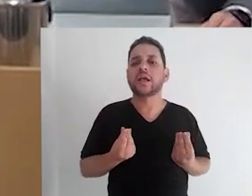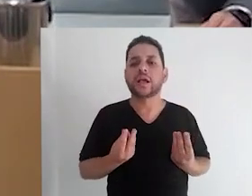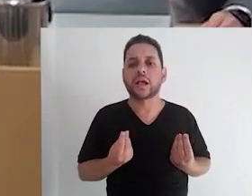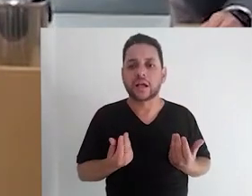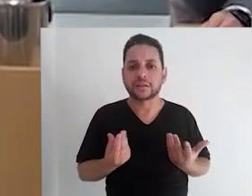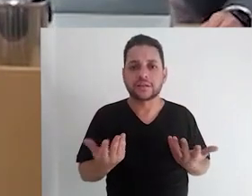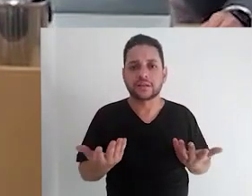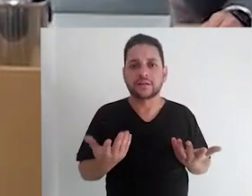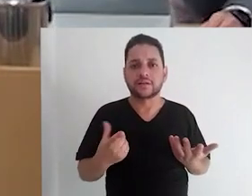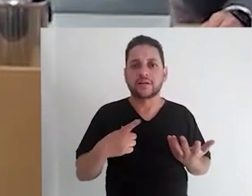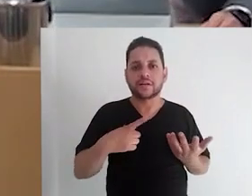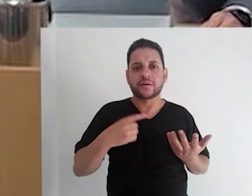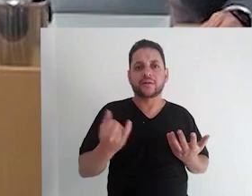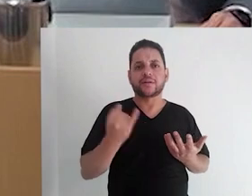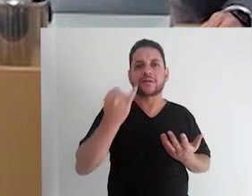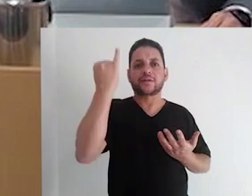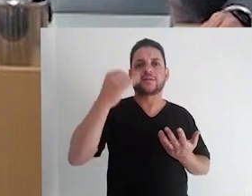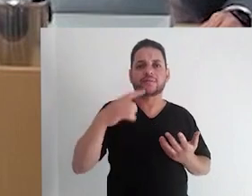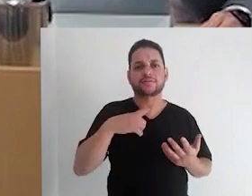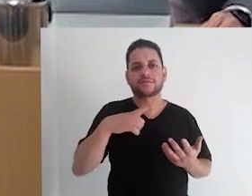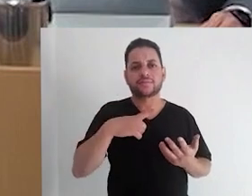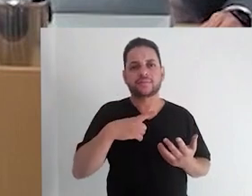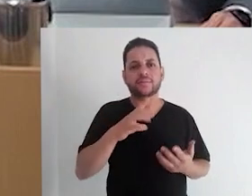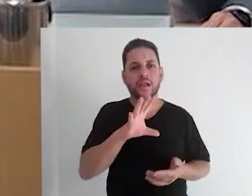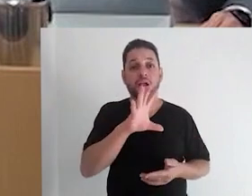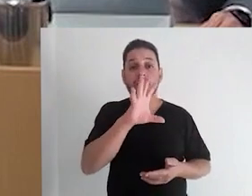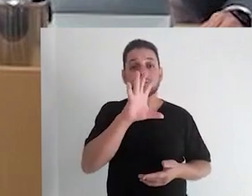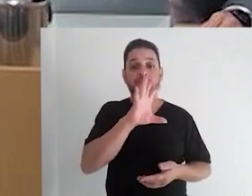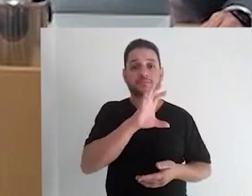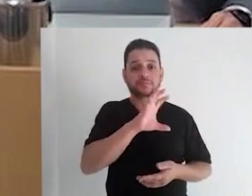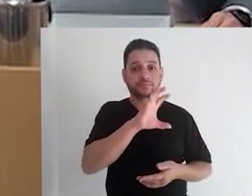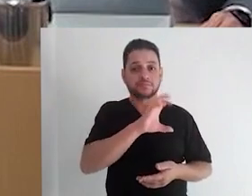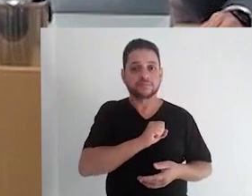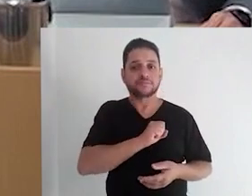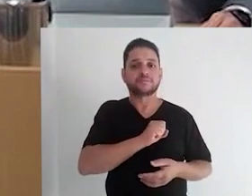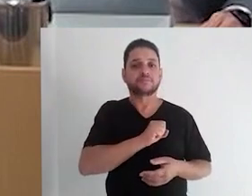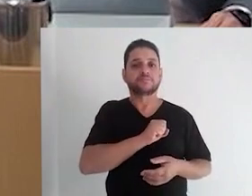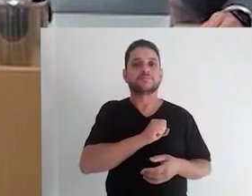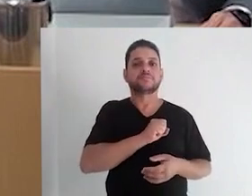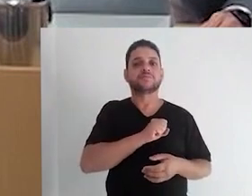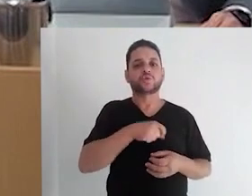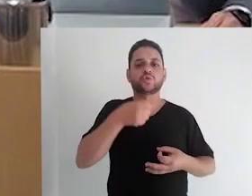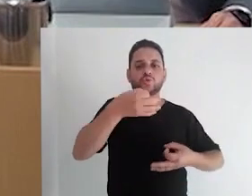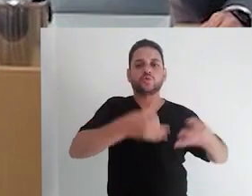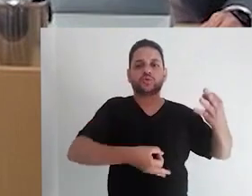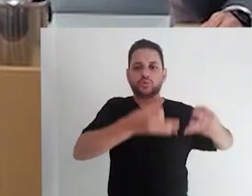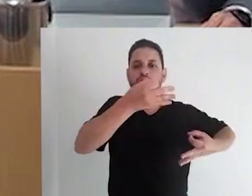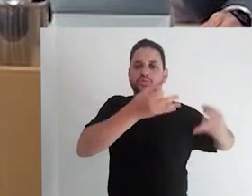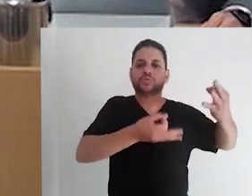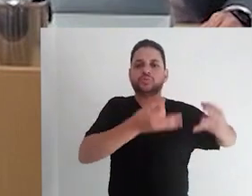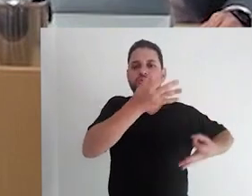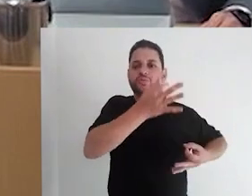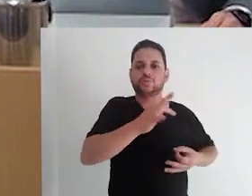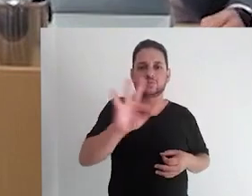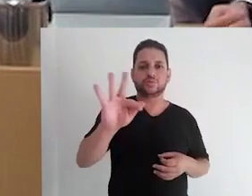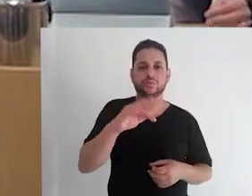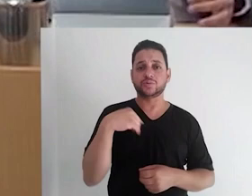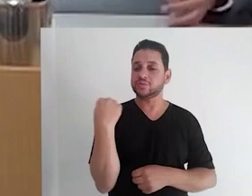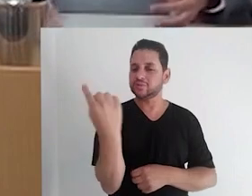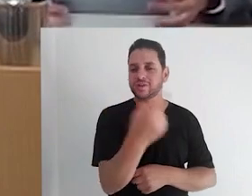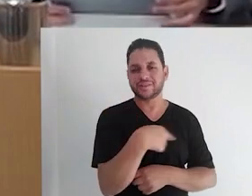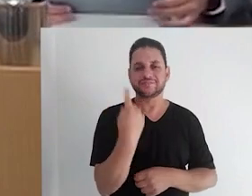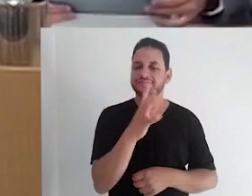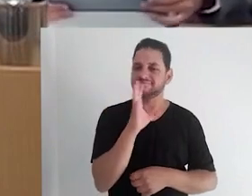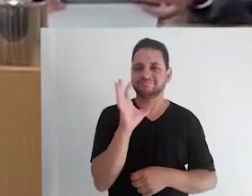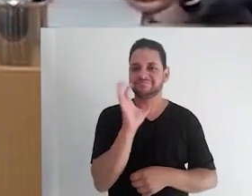essência, fazer valer o amor que temos por esta paixão que é a Justiça Federal. Somos todos apaixonados, senão não